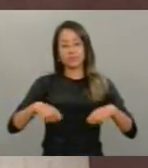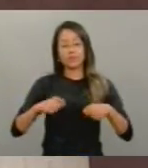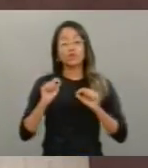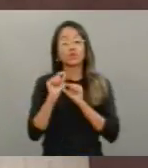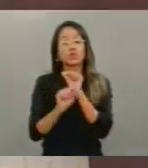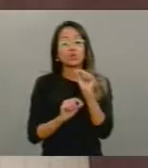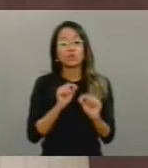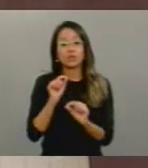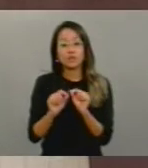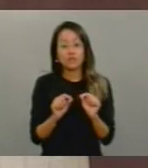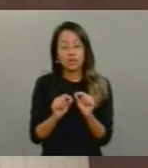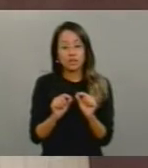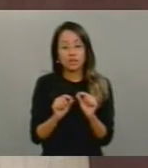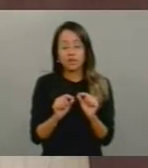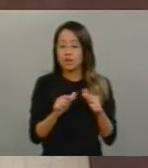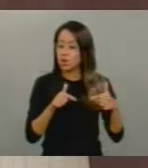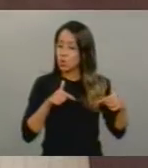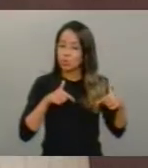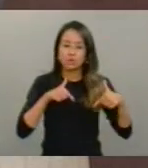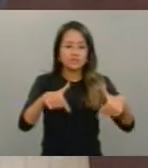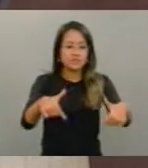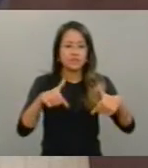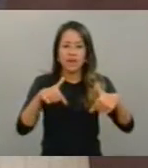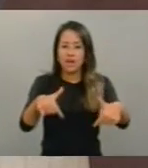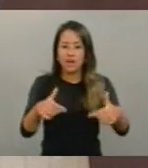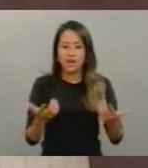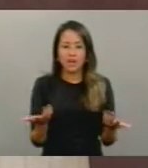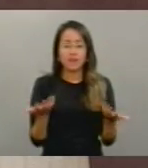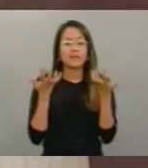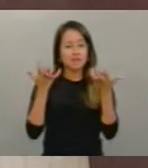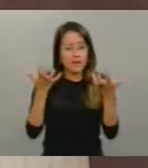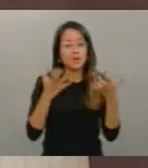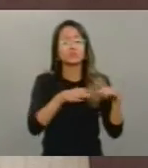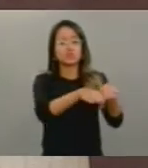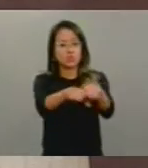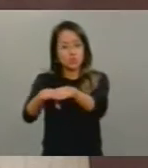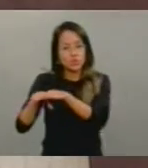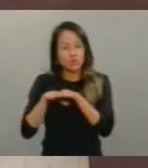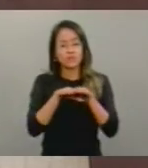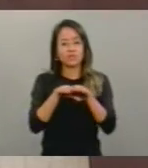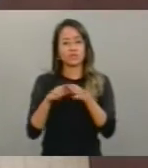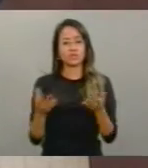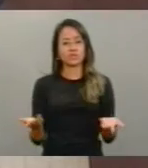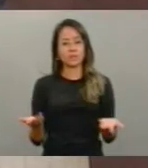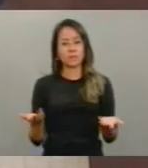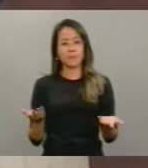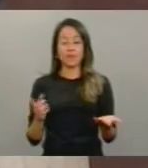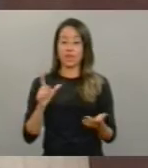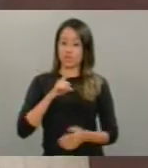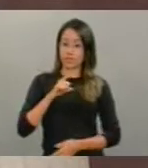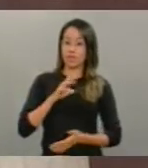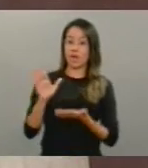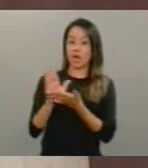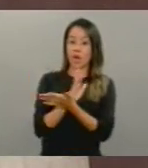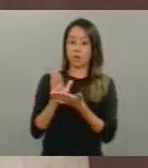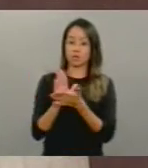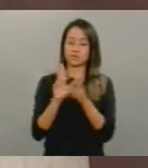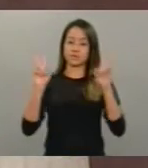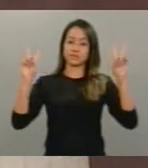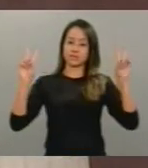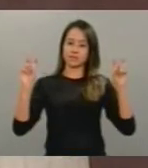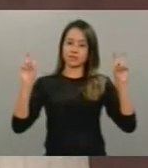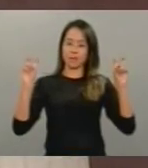enfrentar essas desigualdades. E precisamos ter coragem de enfrentar também assuntos tabu. Todos sabem que eu sou